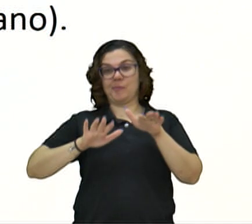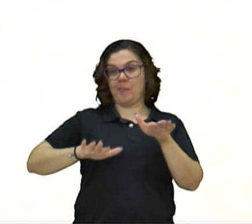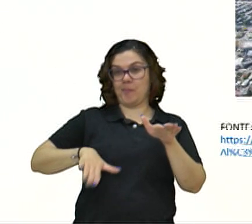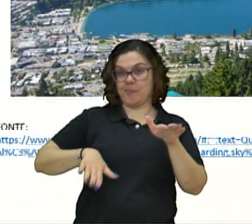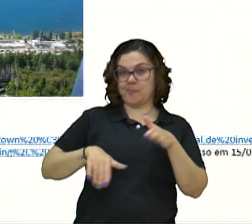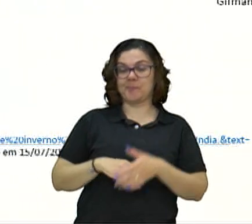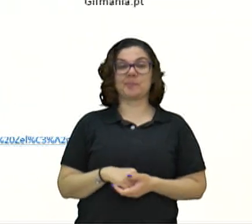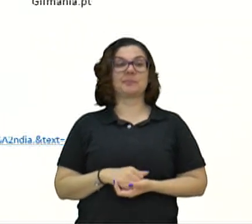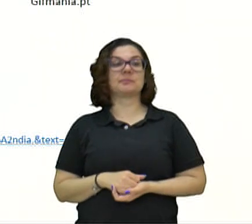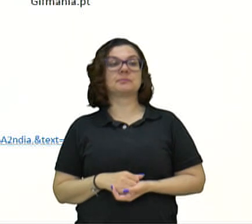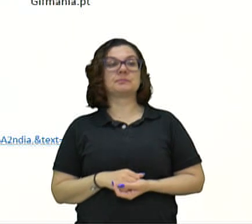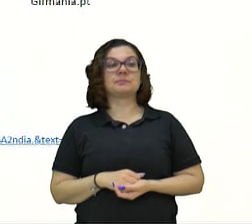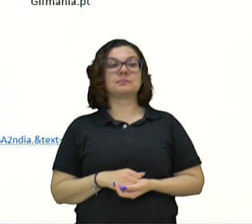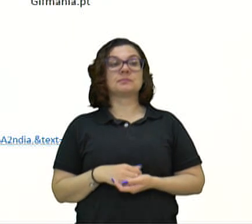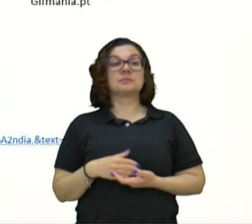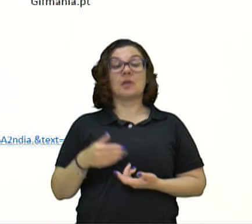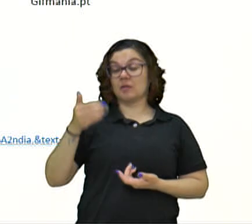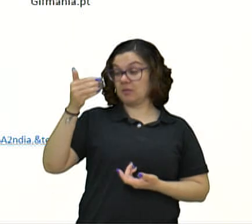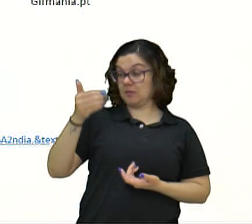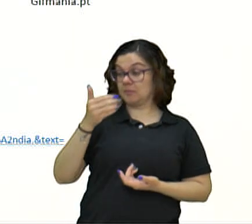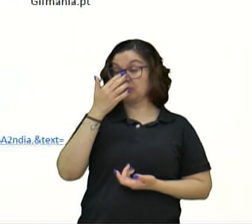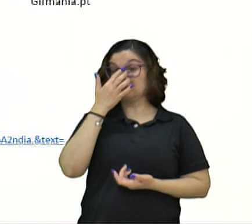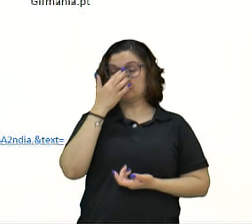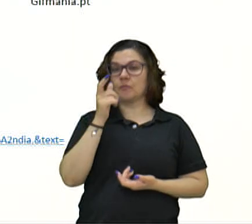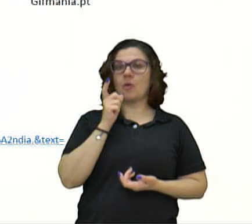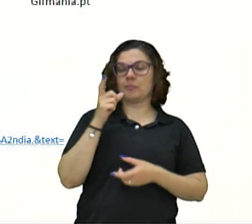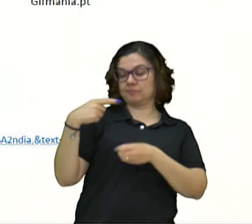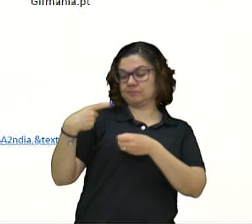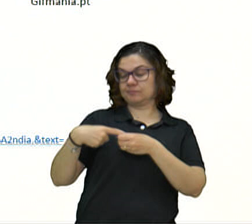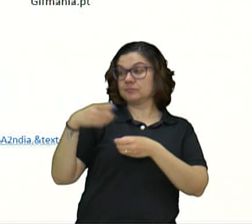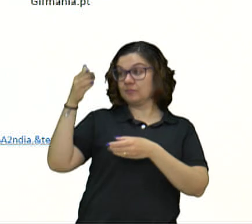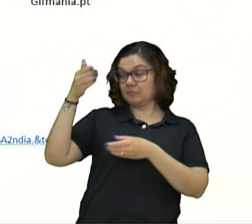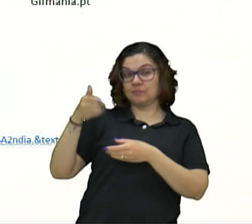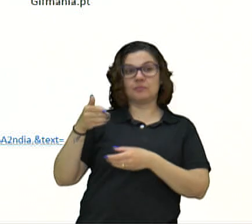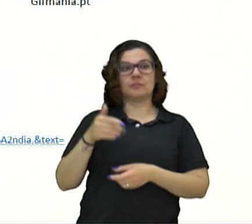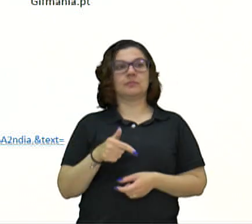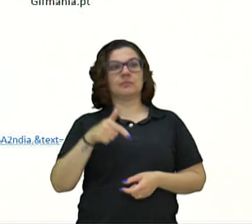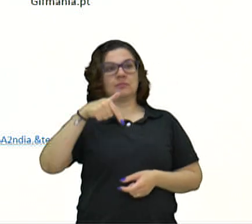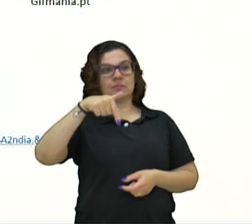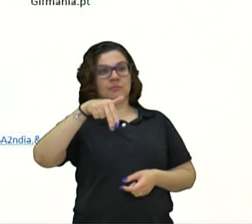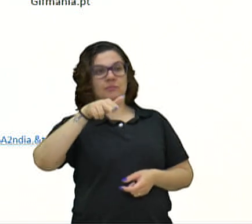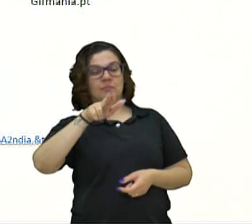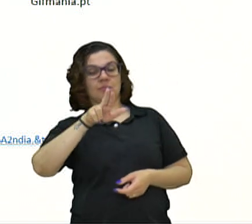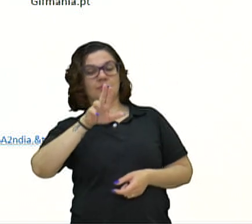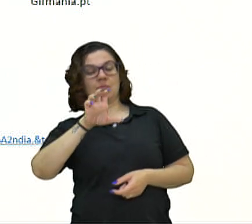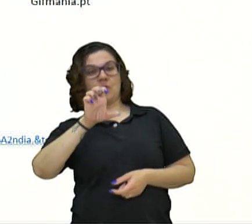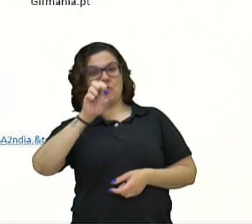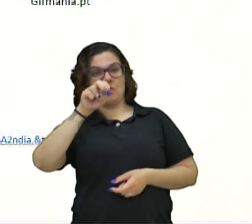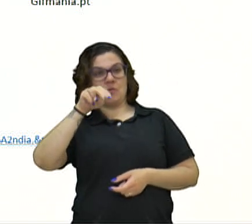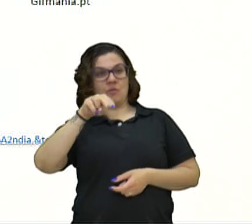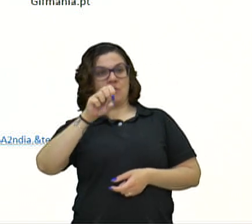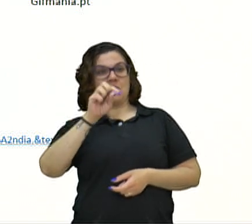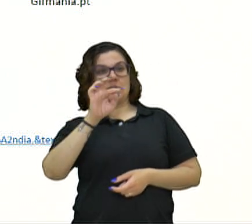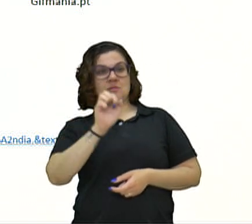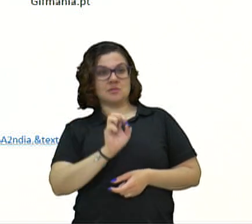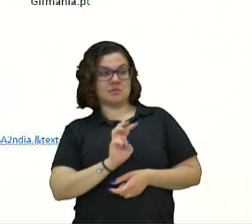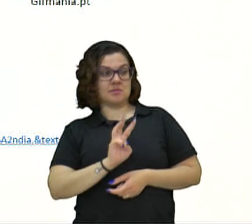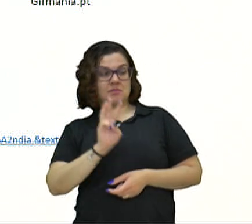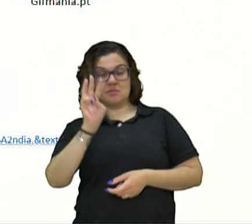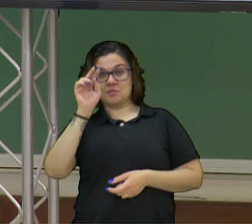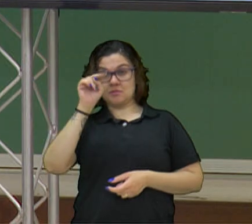oceano e aí eu trouxe para vocês aqui o caso da cidade de queenstown é uma cidade turística